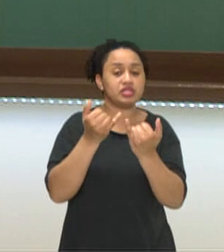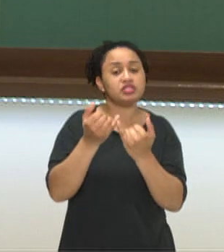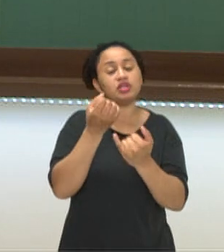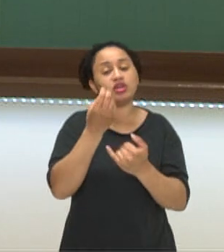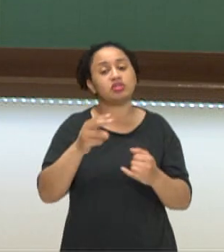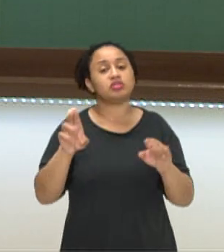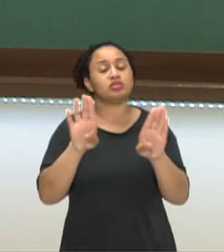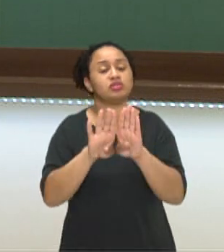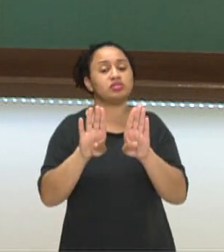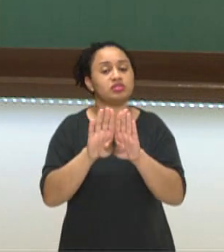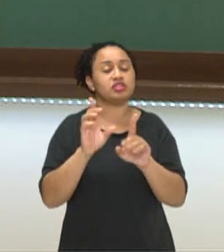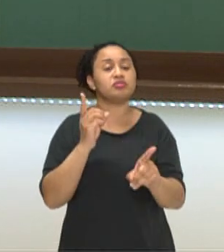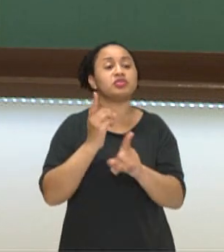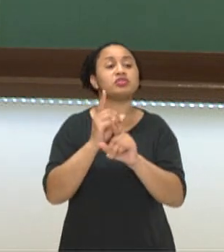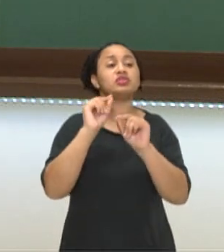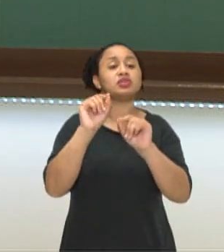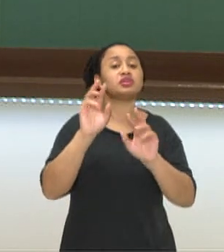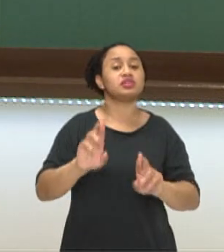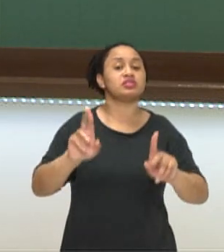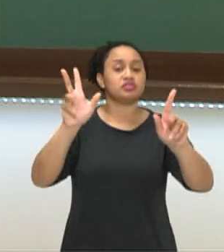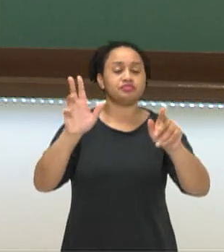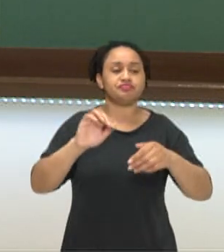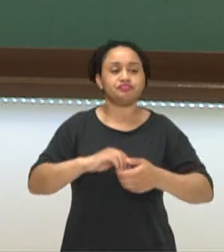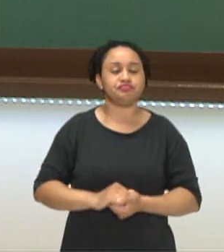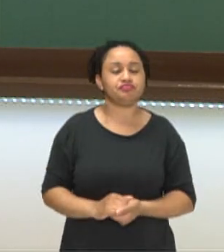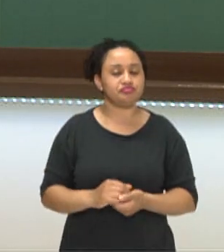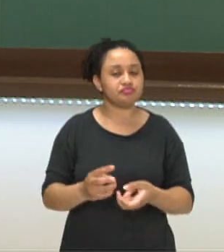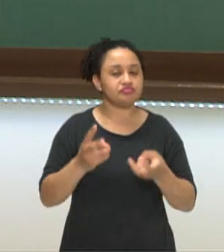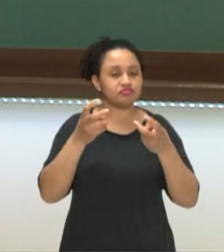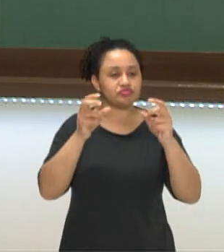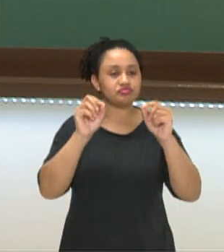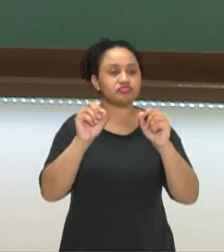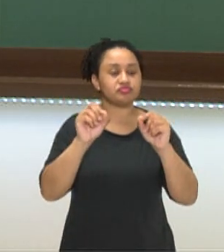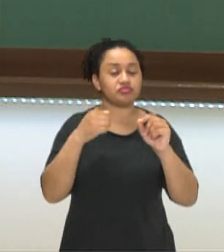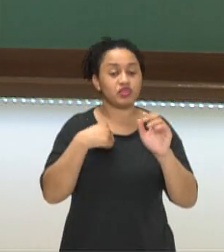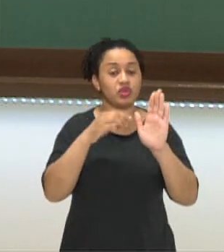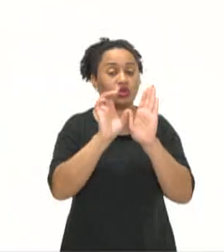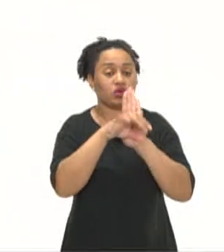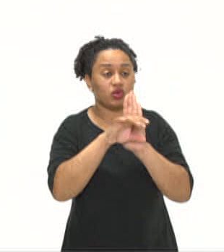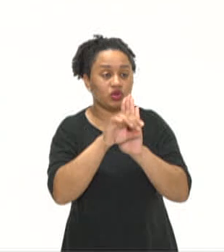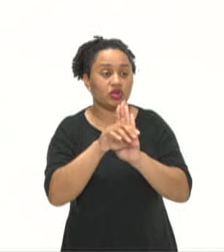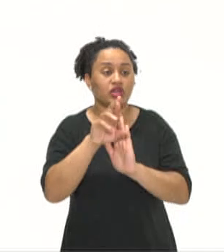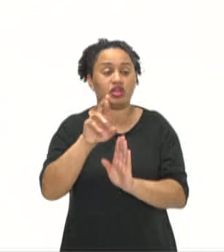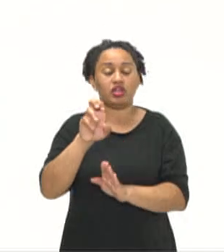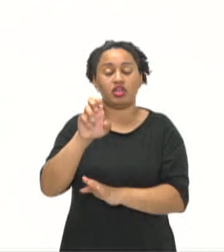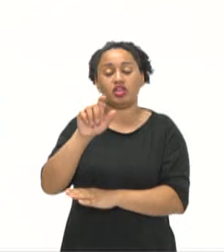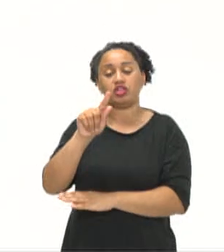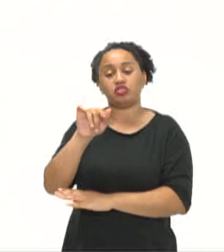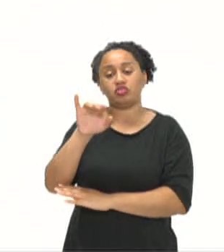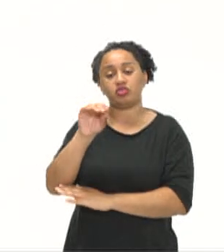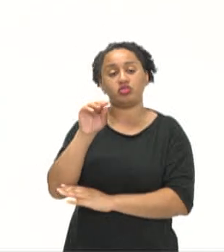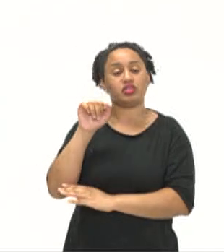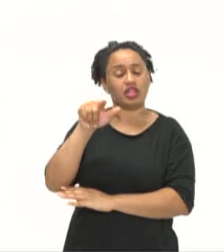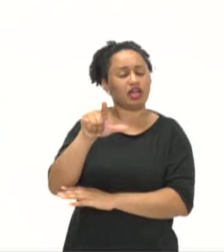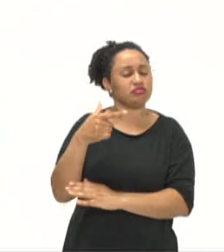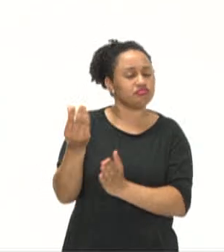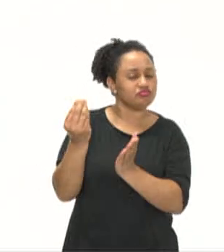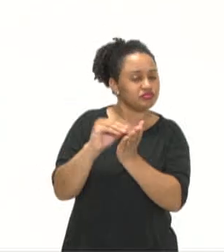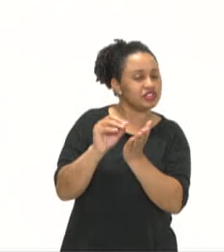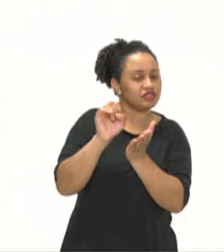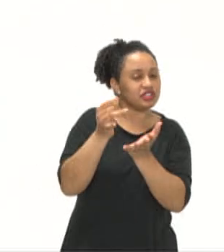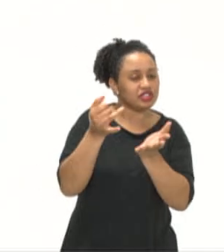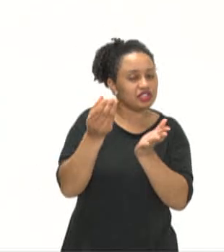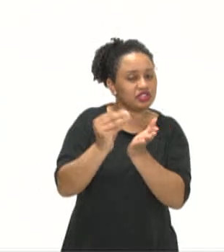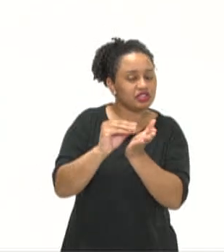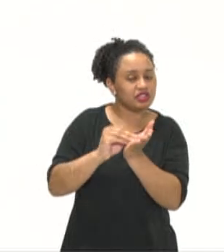encontrar aquilo que é diferente. Olha aqui na tela, ó, a definição de regionalização, para você que quiser anotá-la, que quiser